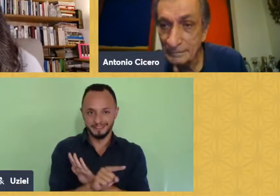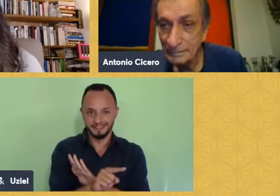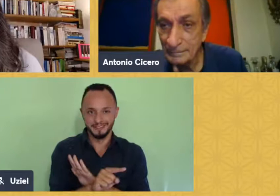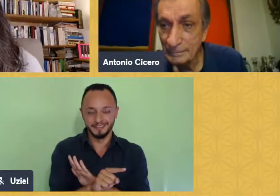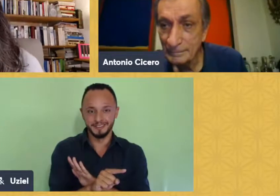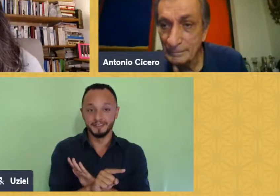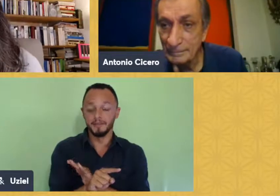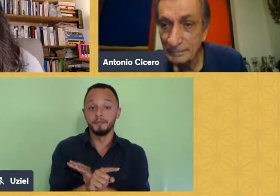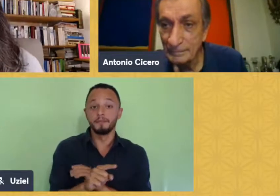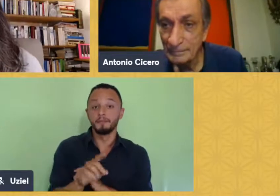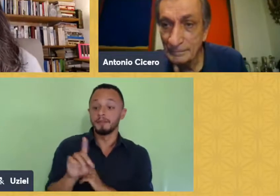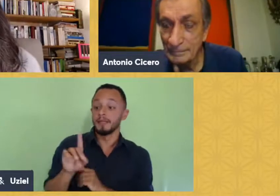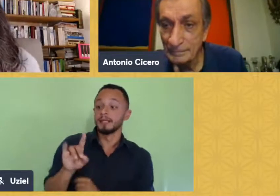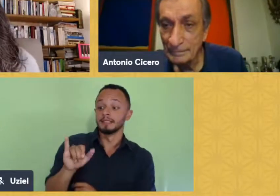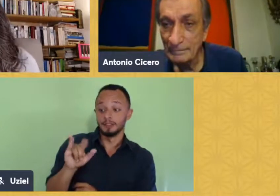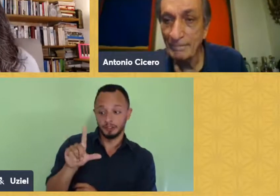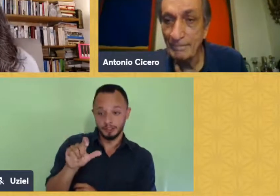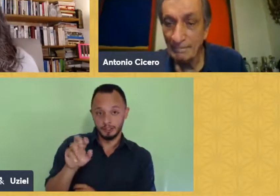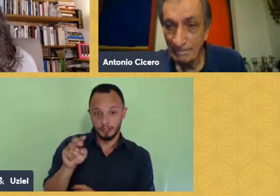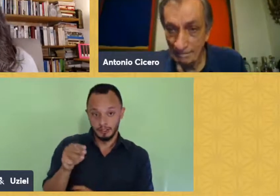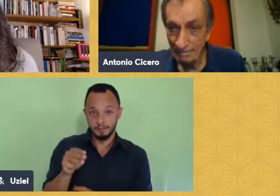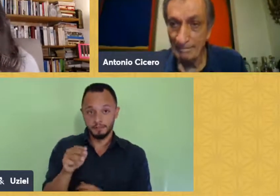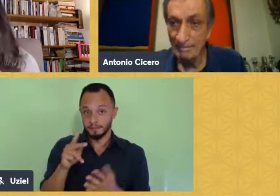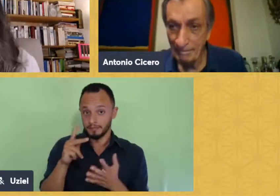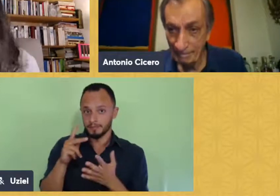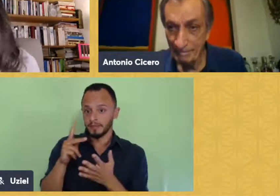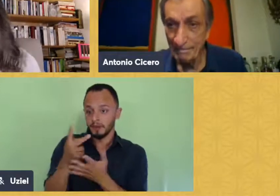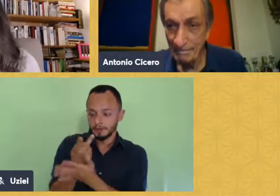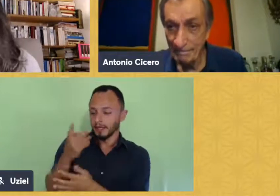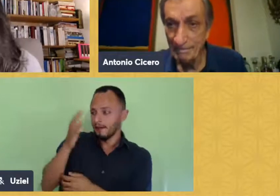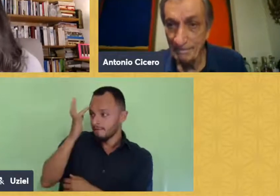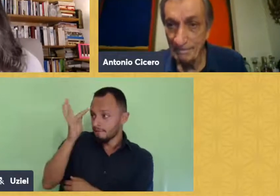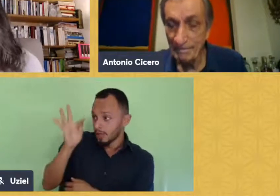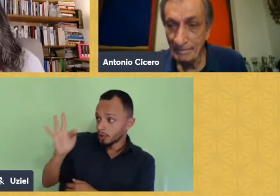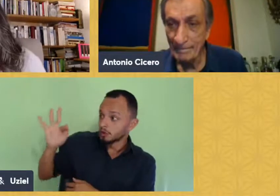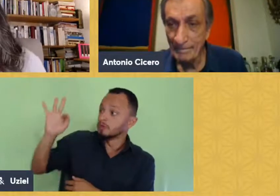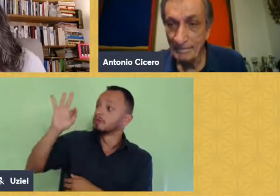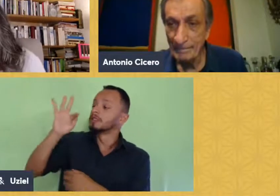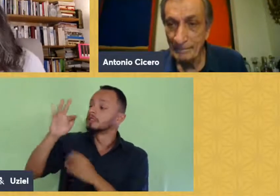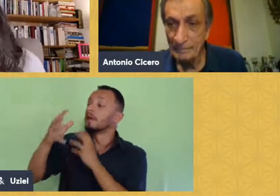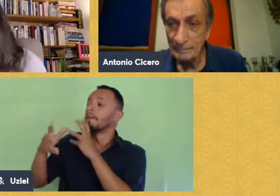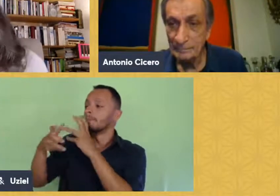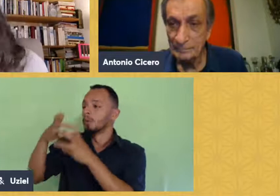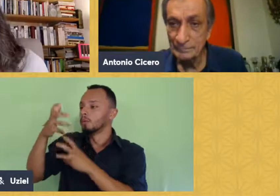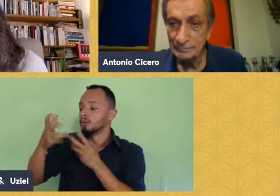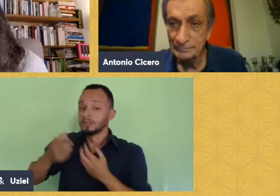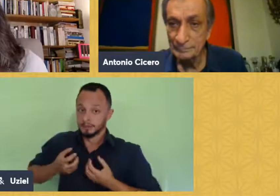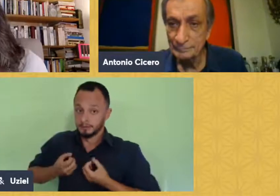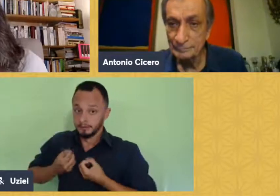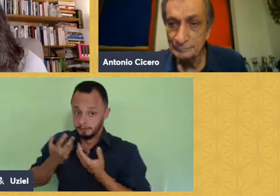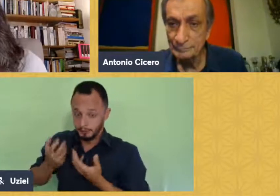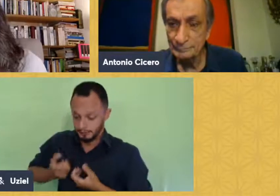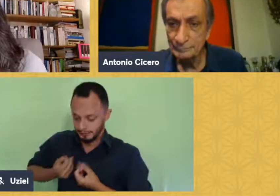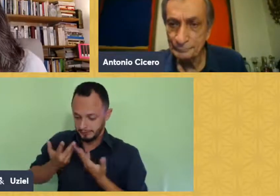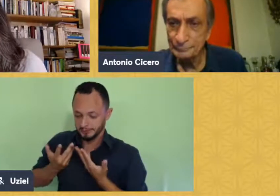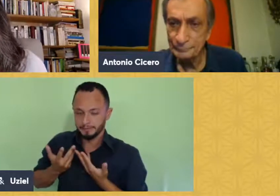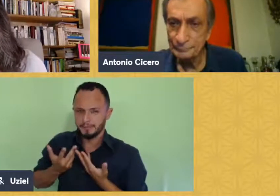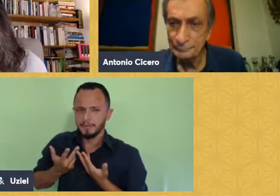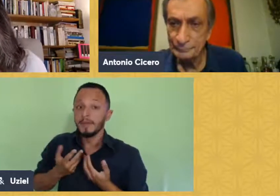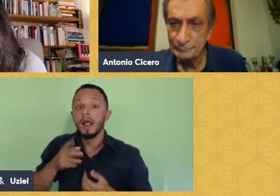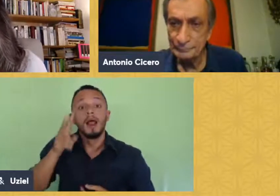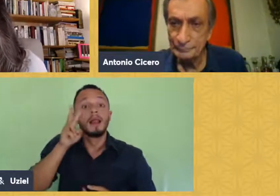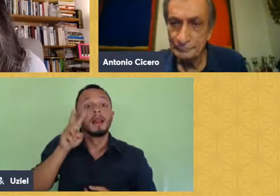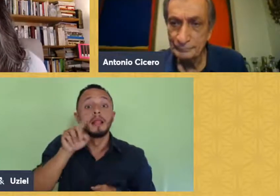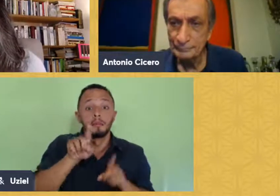ele diz, Dylan acontece adentro da vitalidade da filosofia, da música, da poesia, e relembro, ele no caso, que sem os